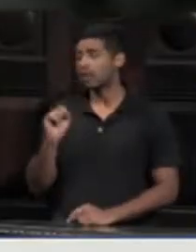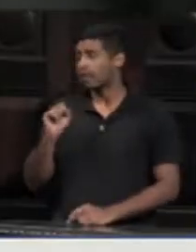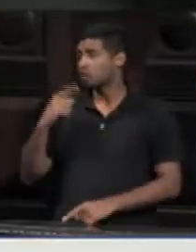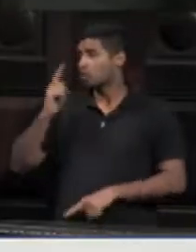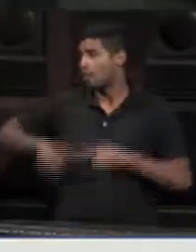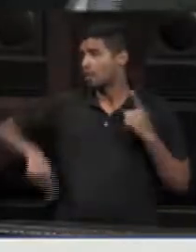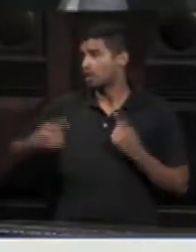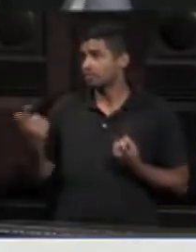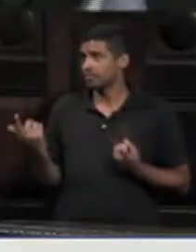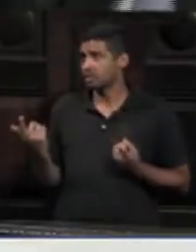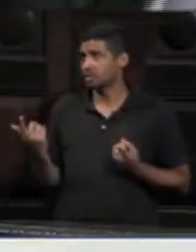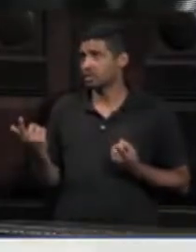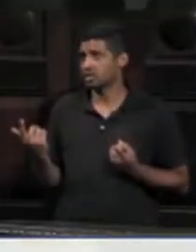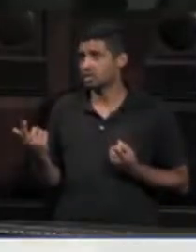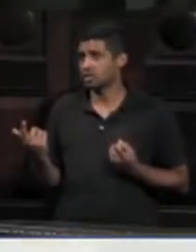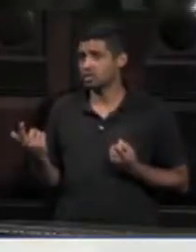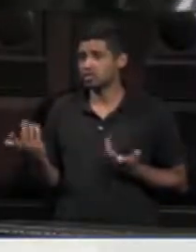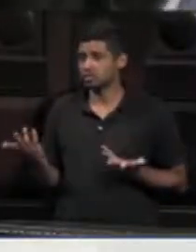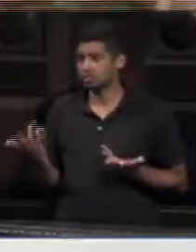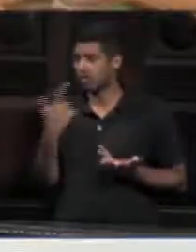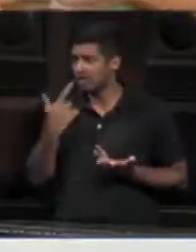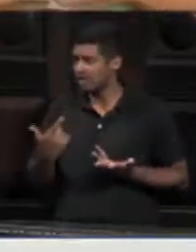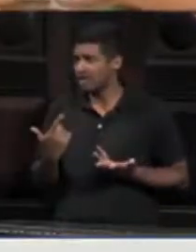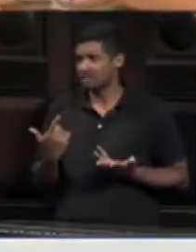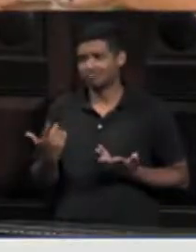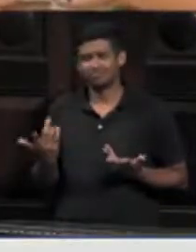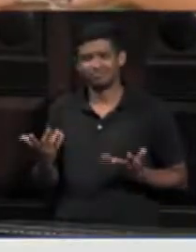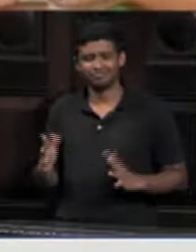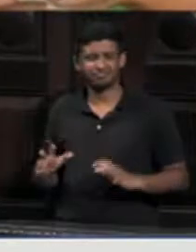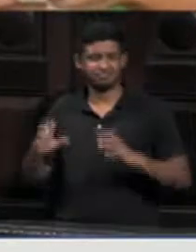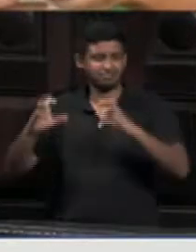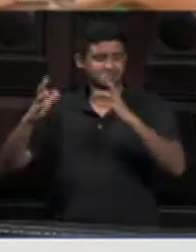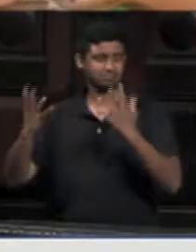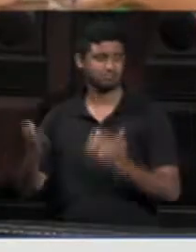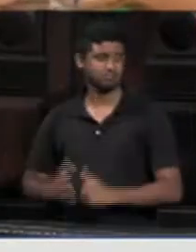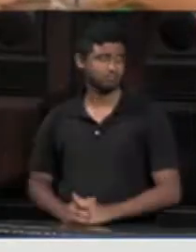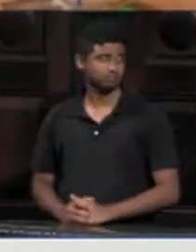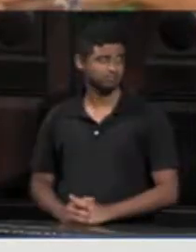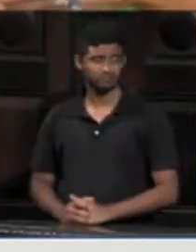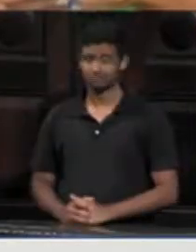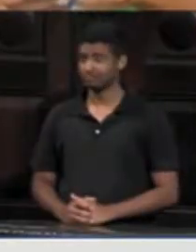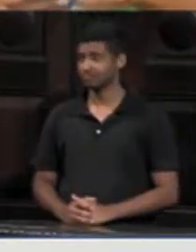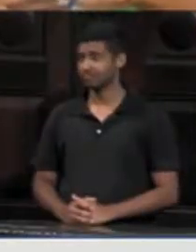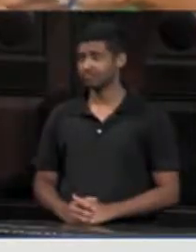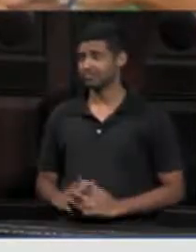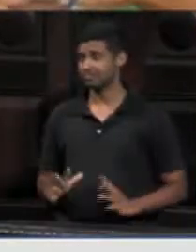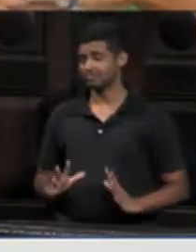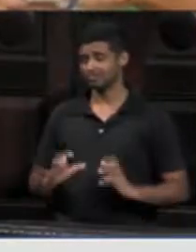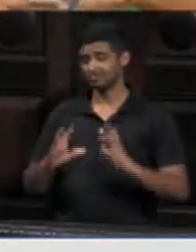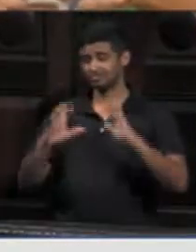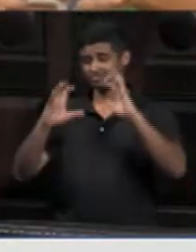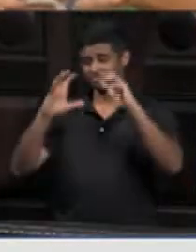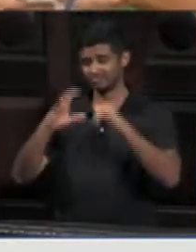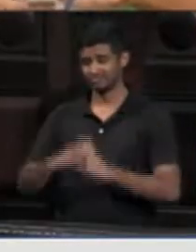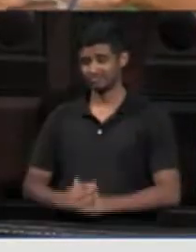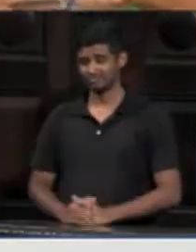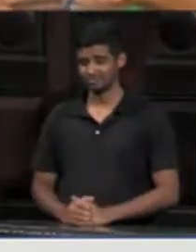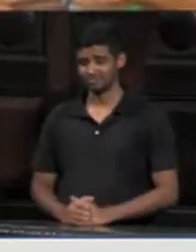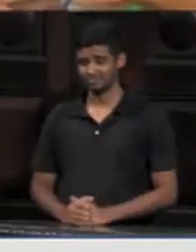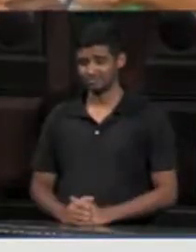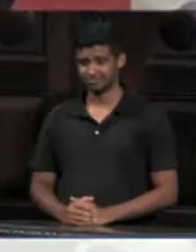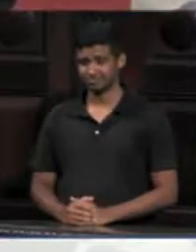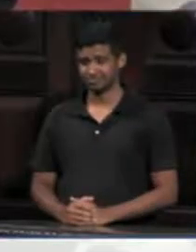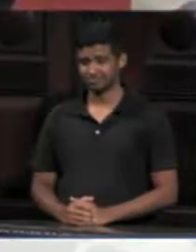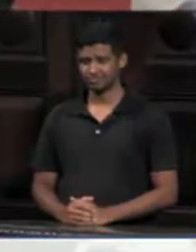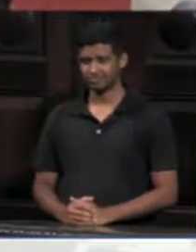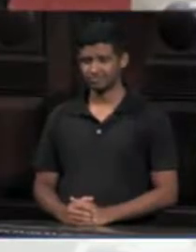evento internacional do Brasil. Para concluir, por gentileza, deputado André. Quero ouvir o relator, por gentileza. Eu não queria deputado restringir, Gustavo Tutuca.